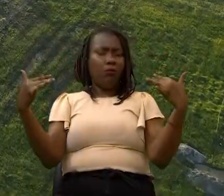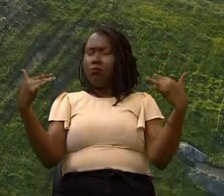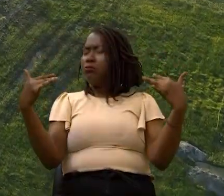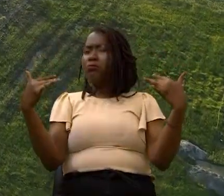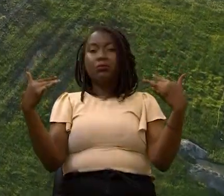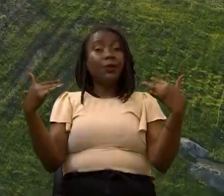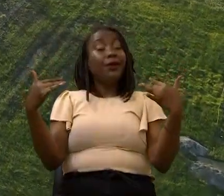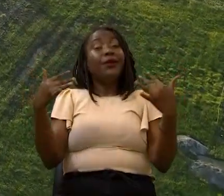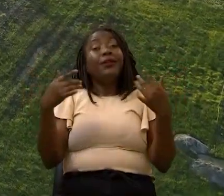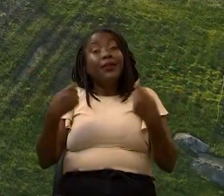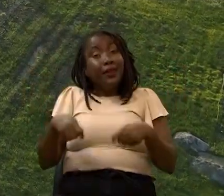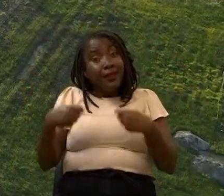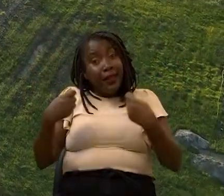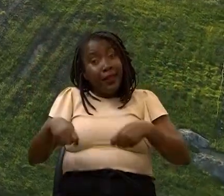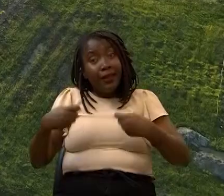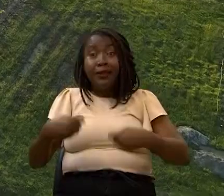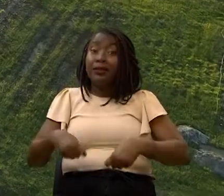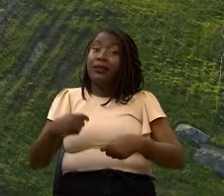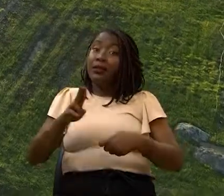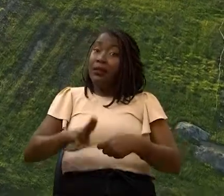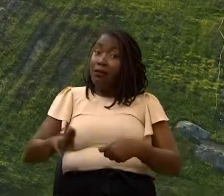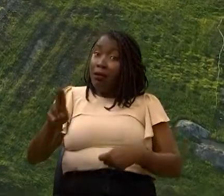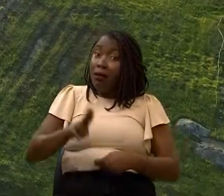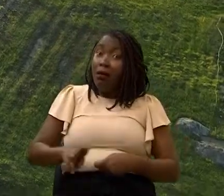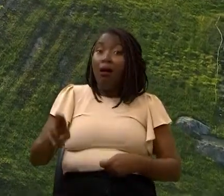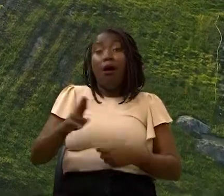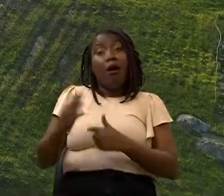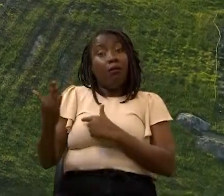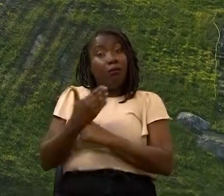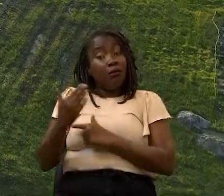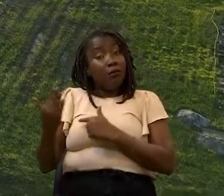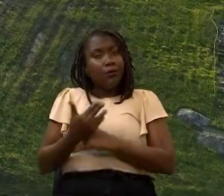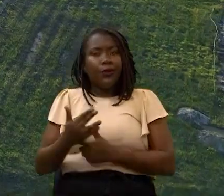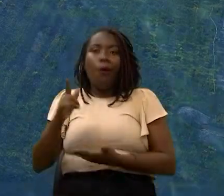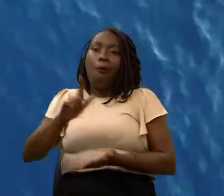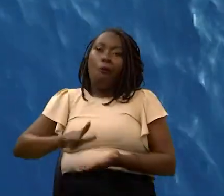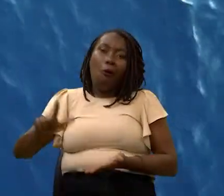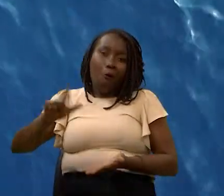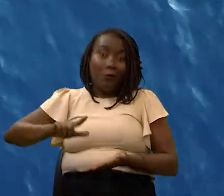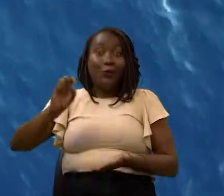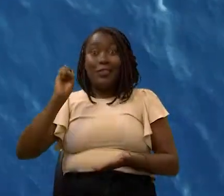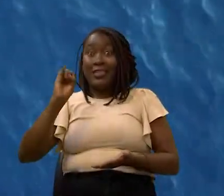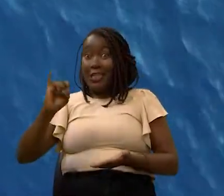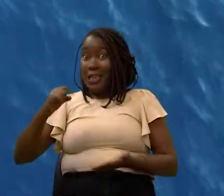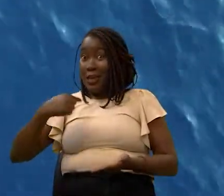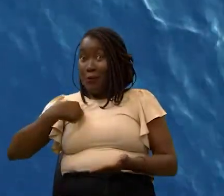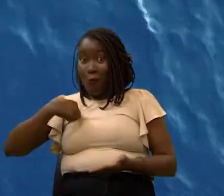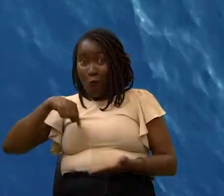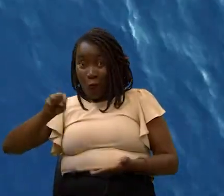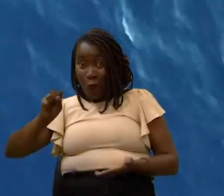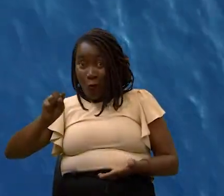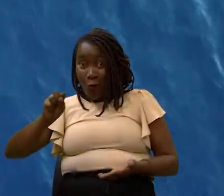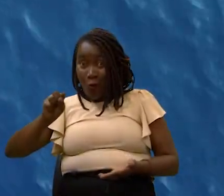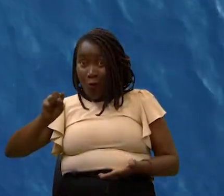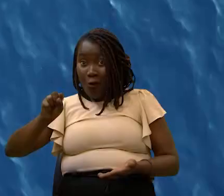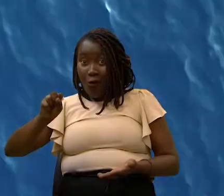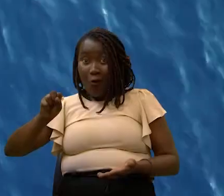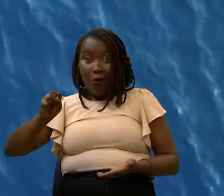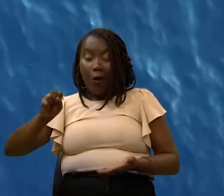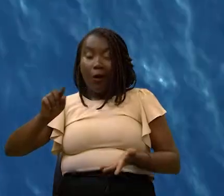exibir para os outros. Nós vamos consumir o que é necessário, o que é útil. E é óbvio que se eu